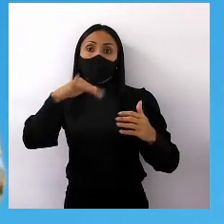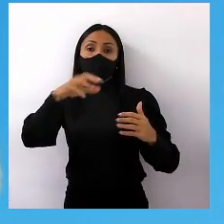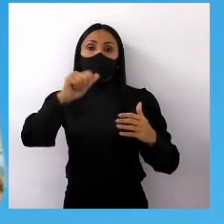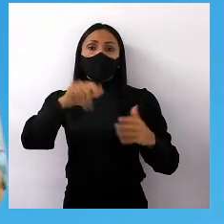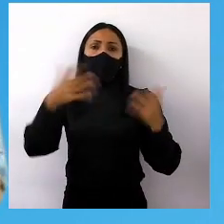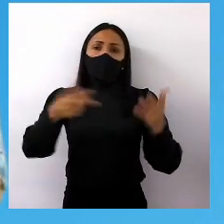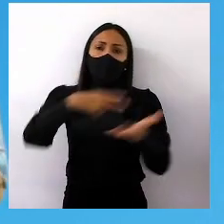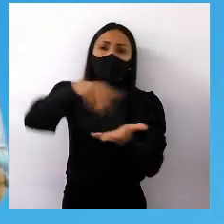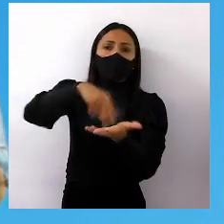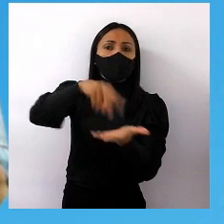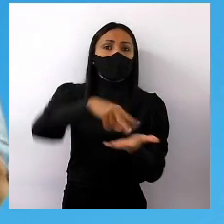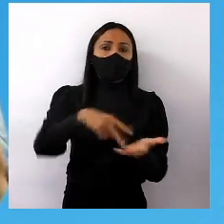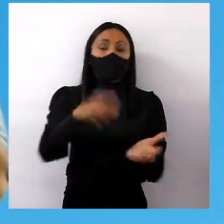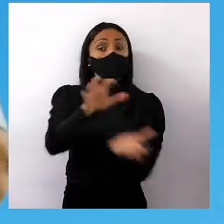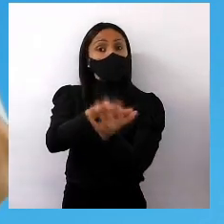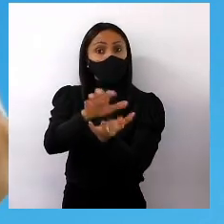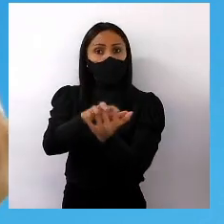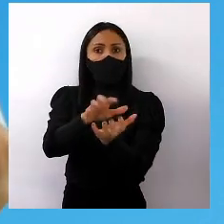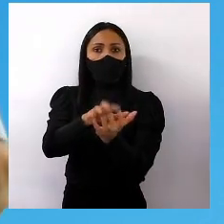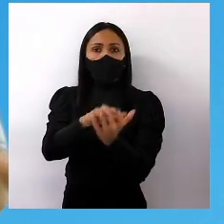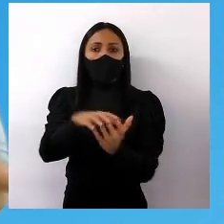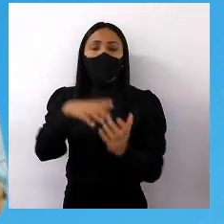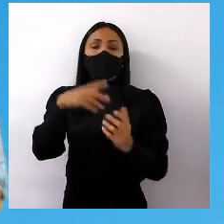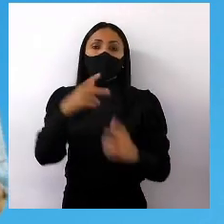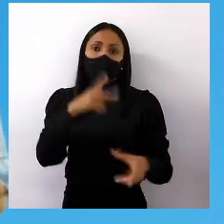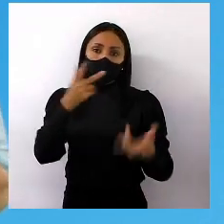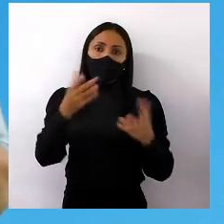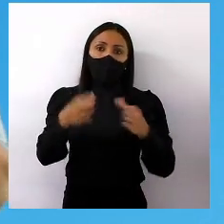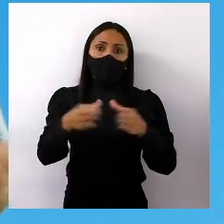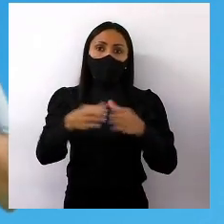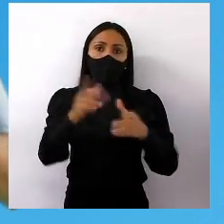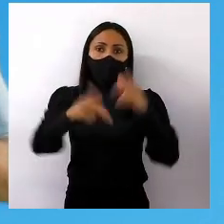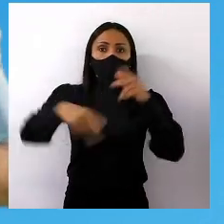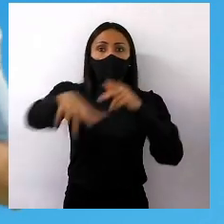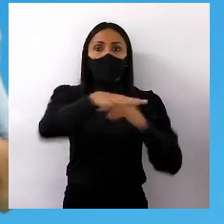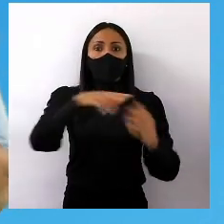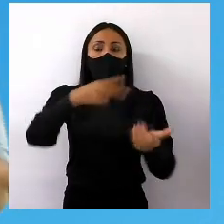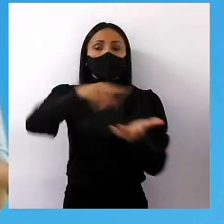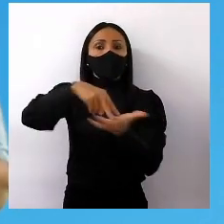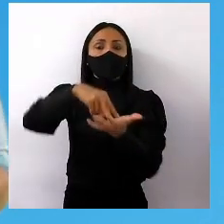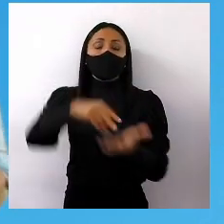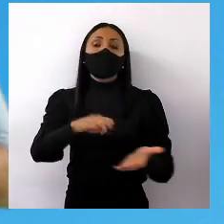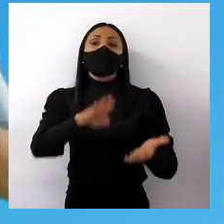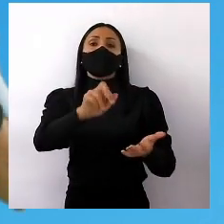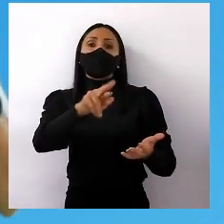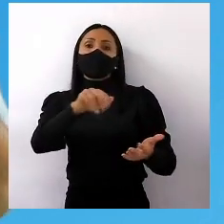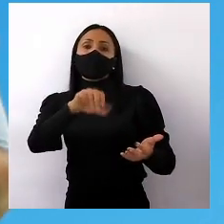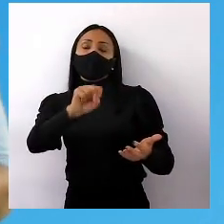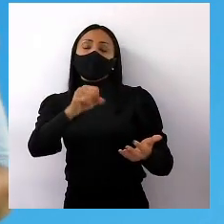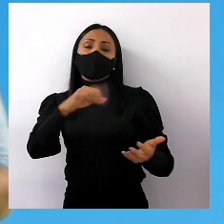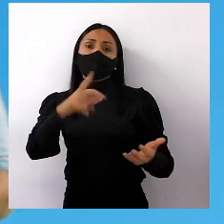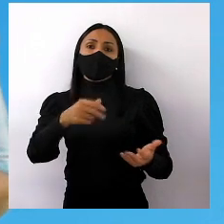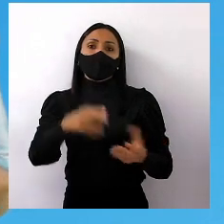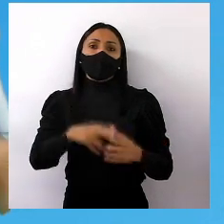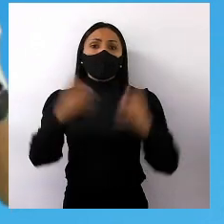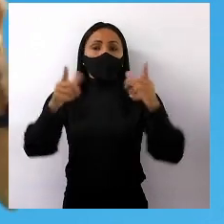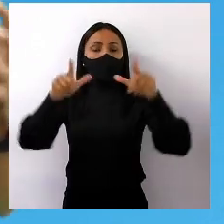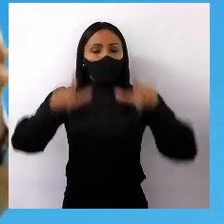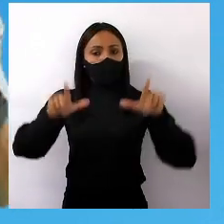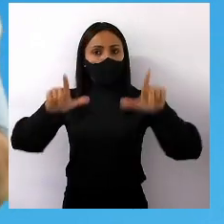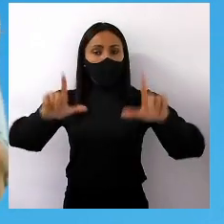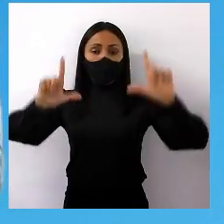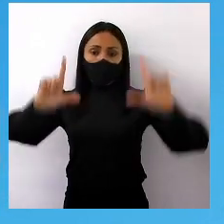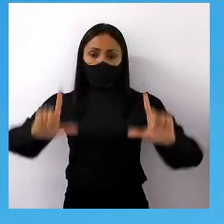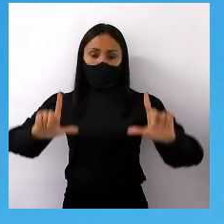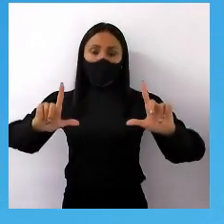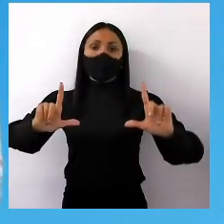dança pernambucana, ele foi o criador do Balé Popular do Recife, ele criou o método Brasílica, ele recebeu o título, né, de Patrimônio